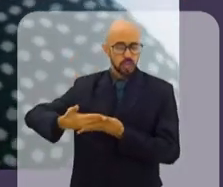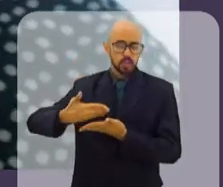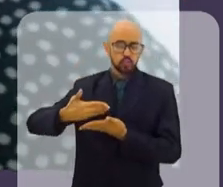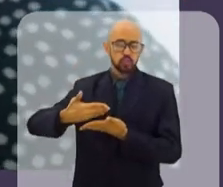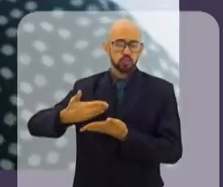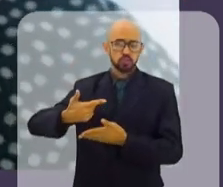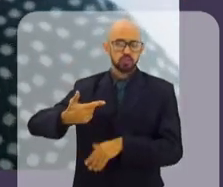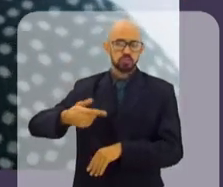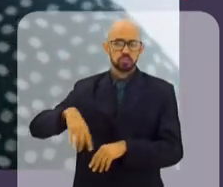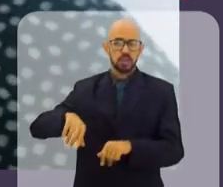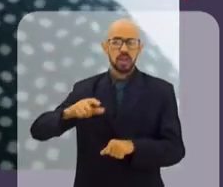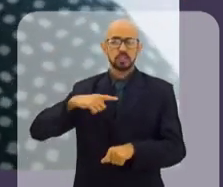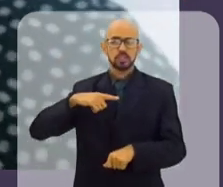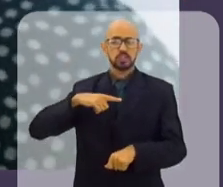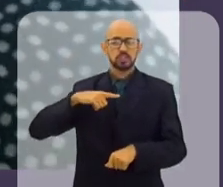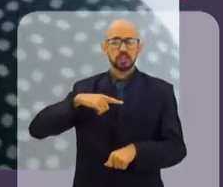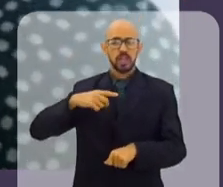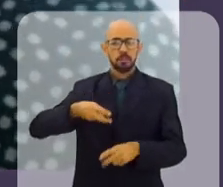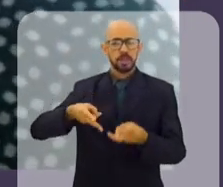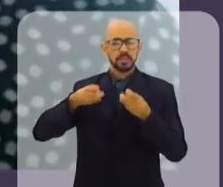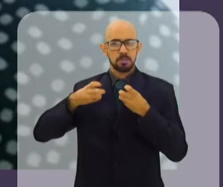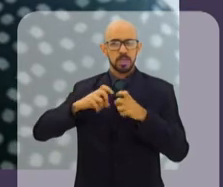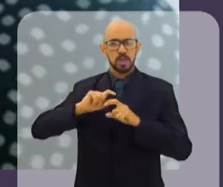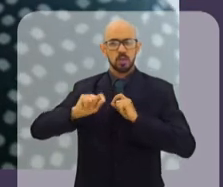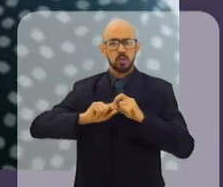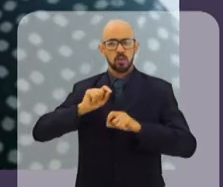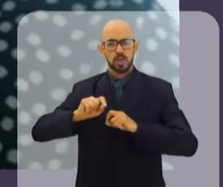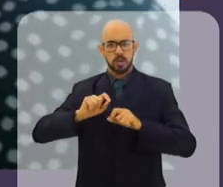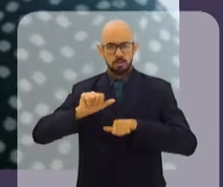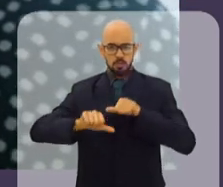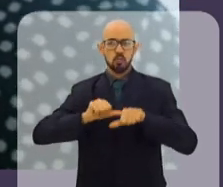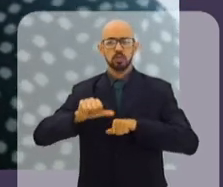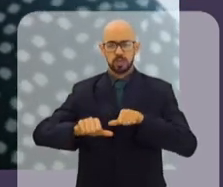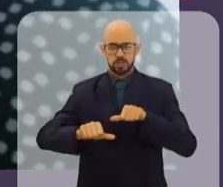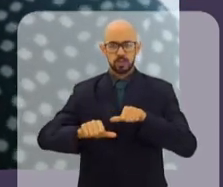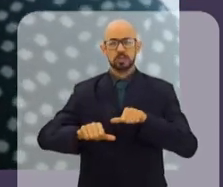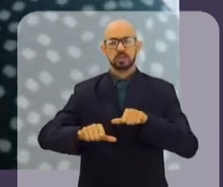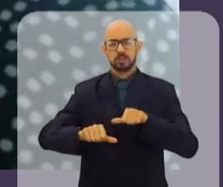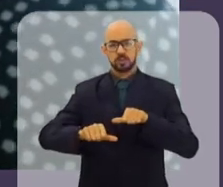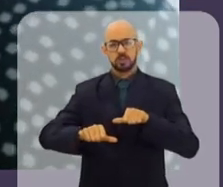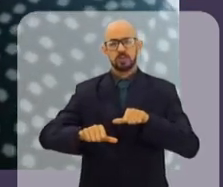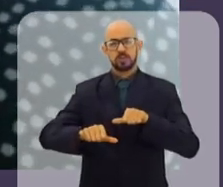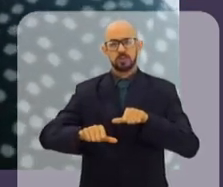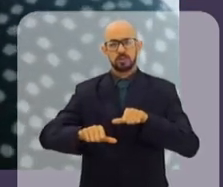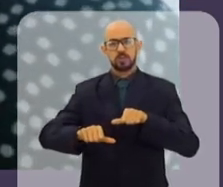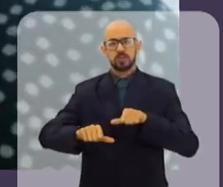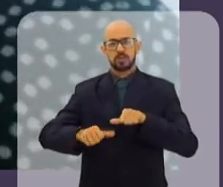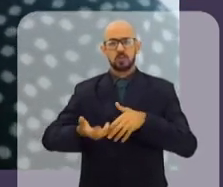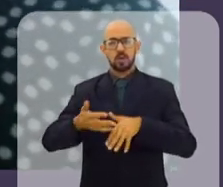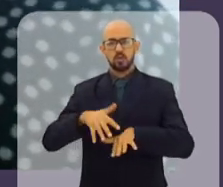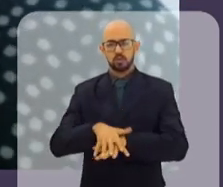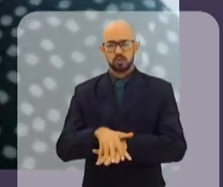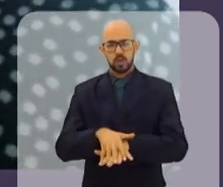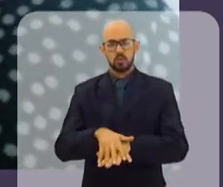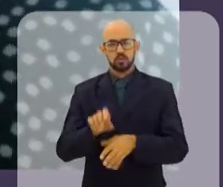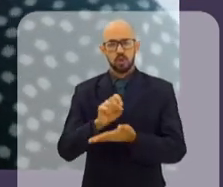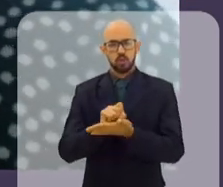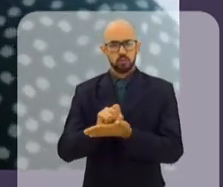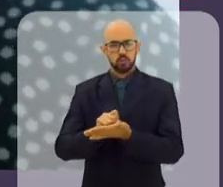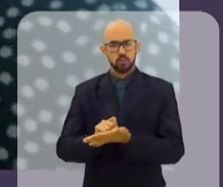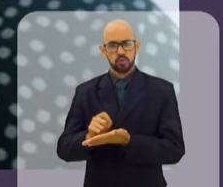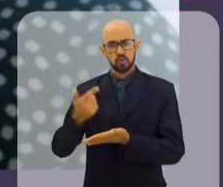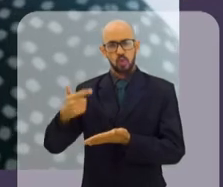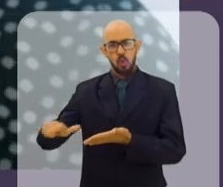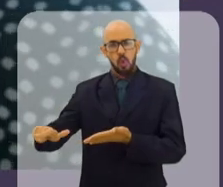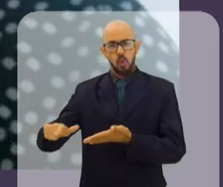anos, a gente tem testemunhado uma mudança com a inclusão de autores